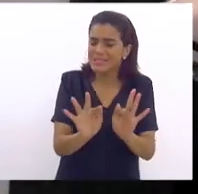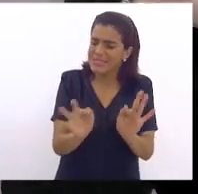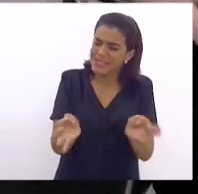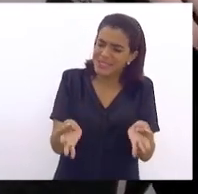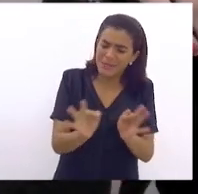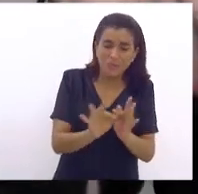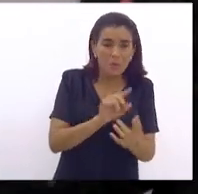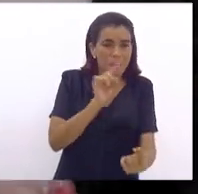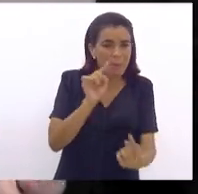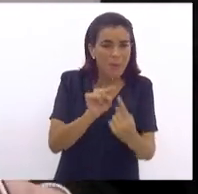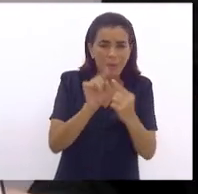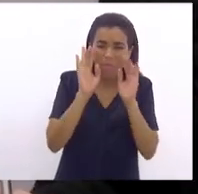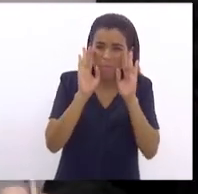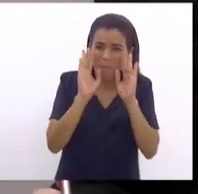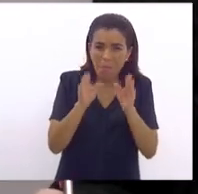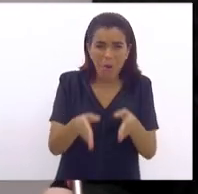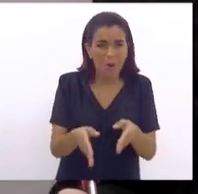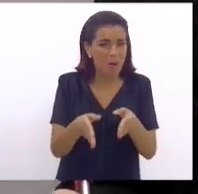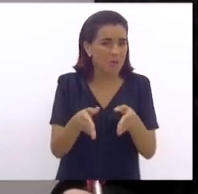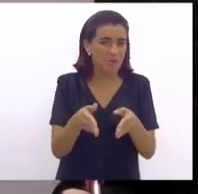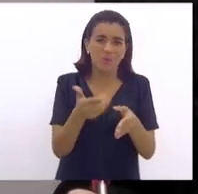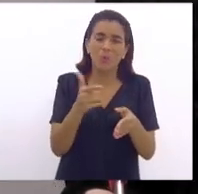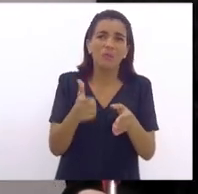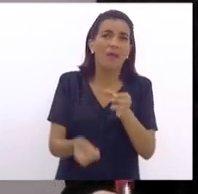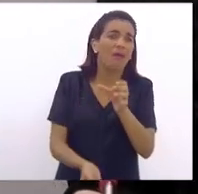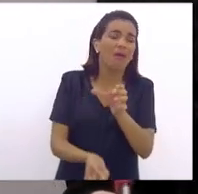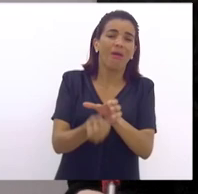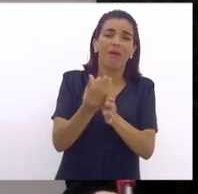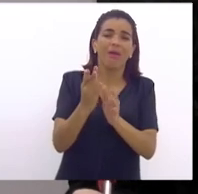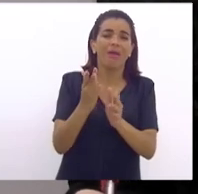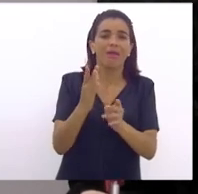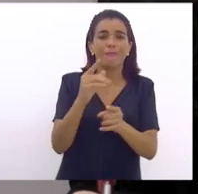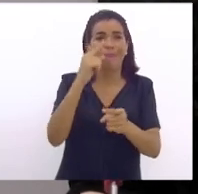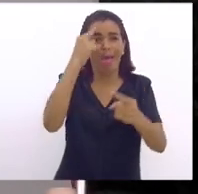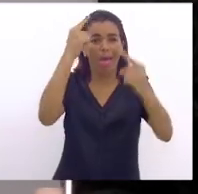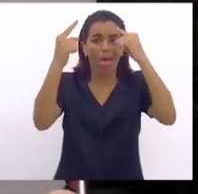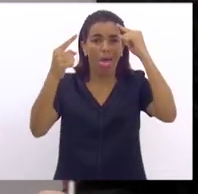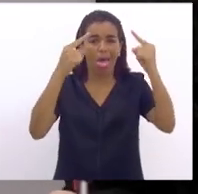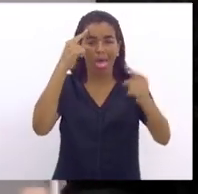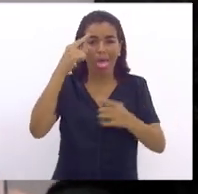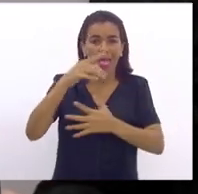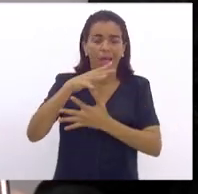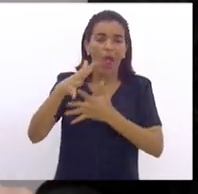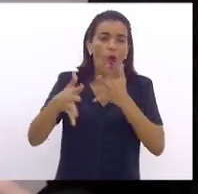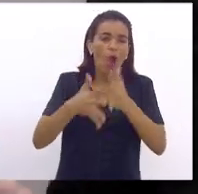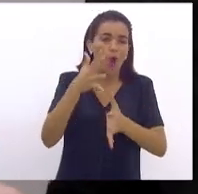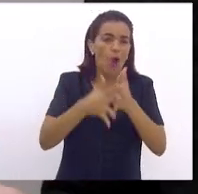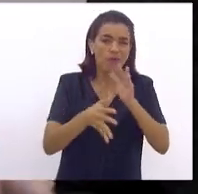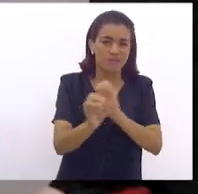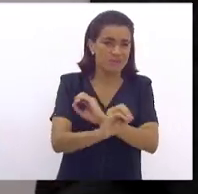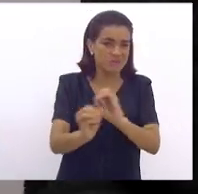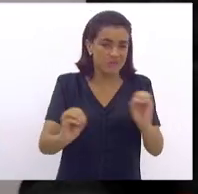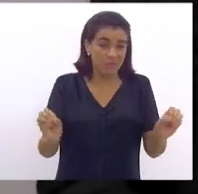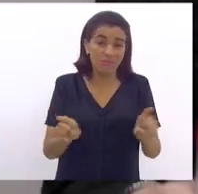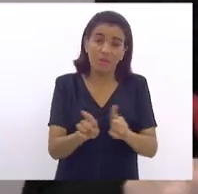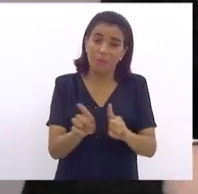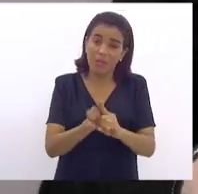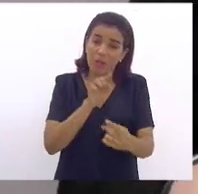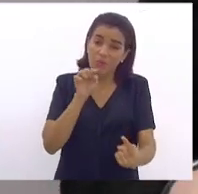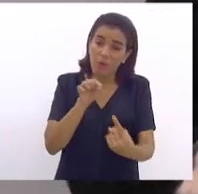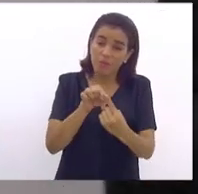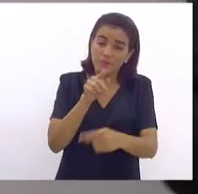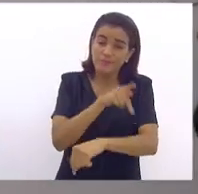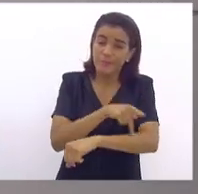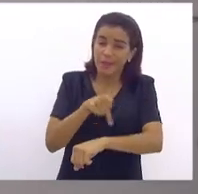muito objetivo, que não cria nenhum tipo de embaraço, e ele tem também um cunho pedagógico